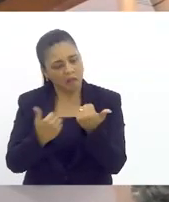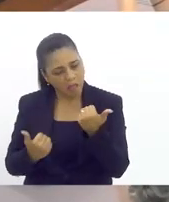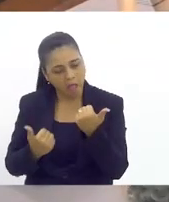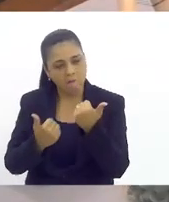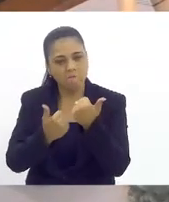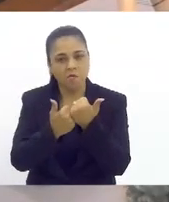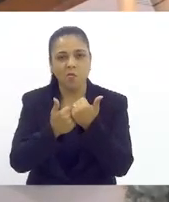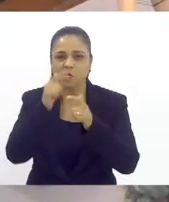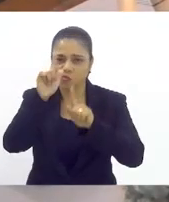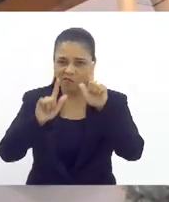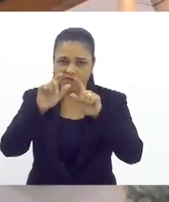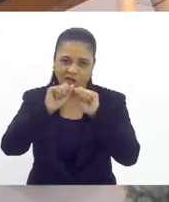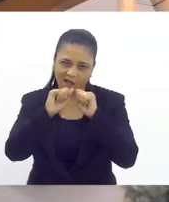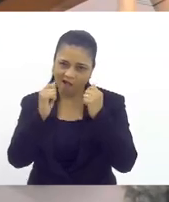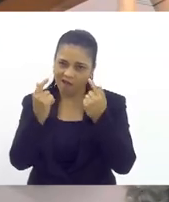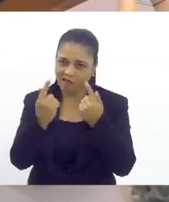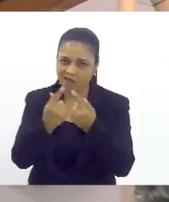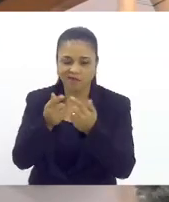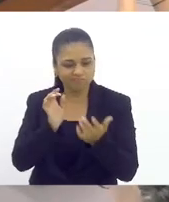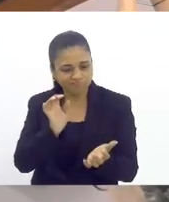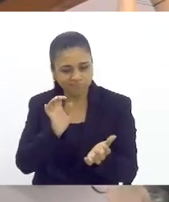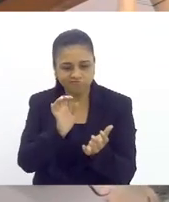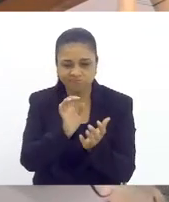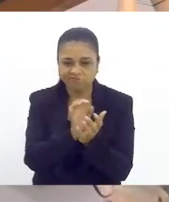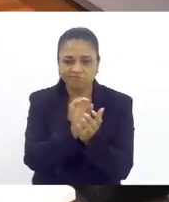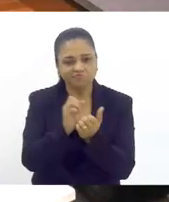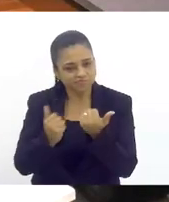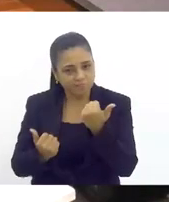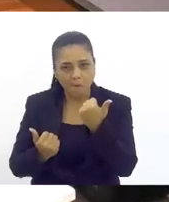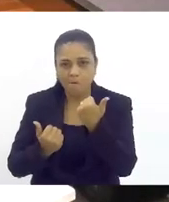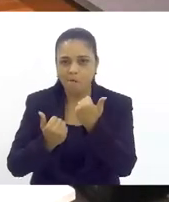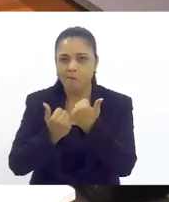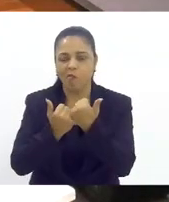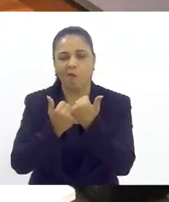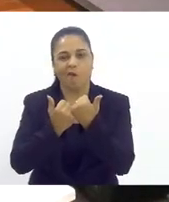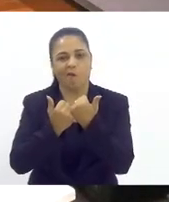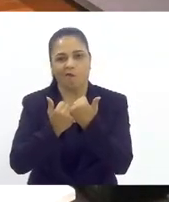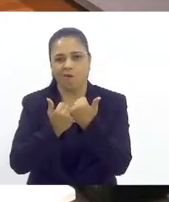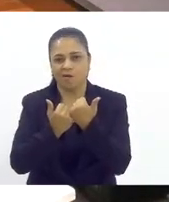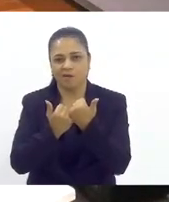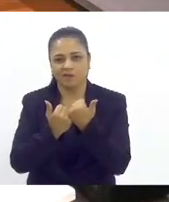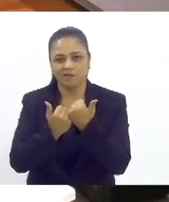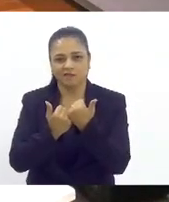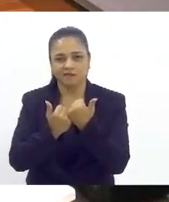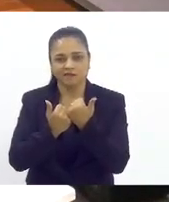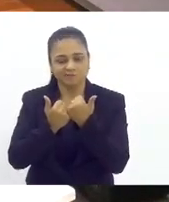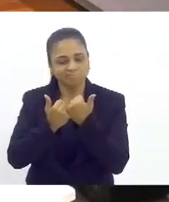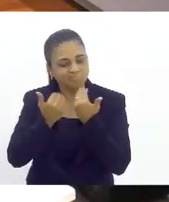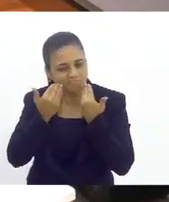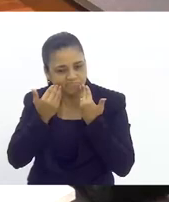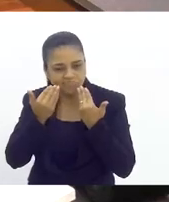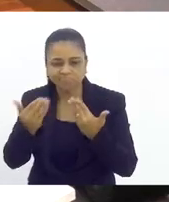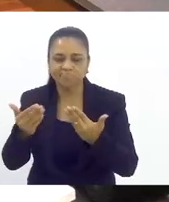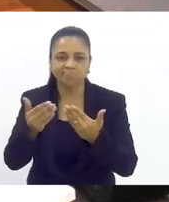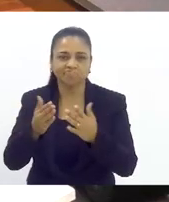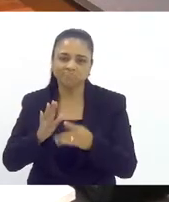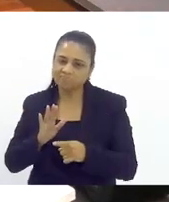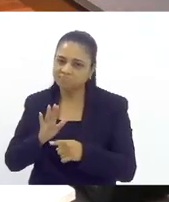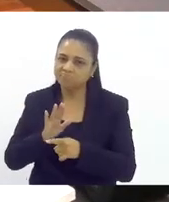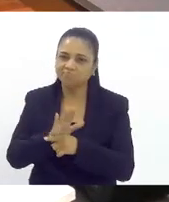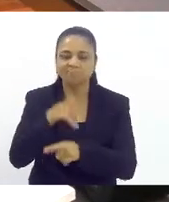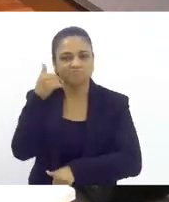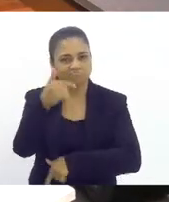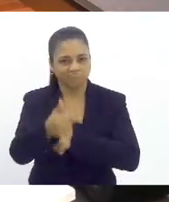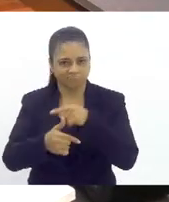alérgica a nossa equipe aqui de assessores sempre muito disponível e prestativo e